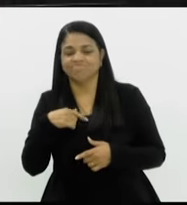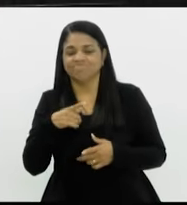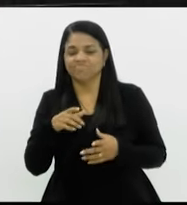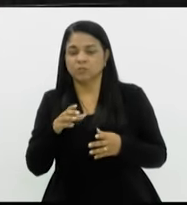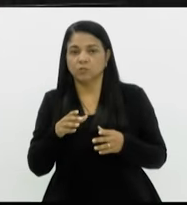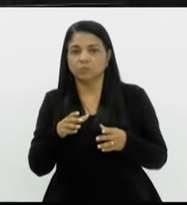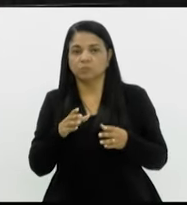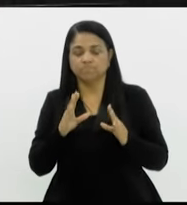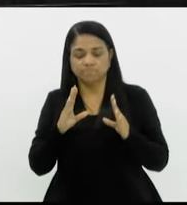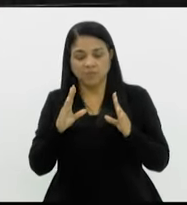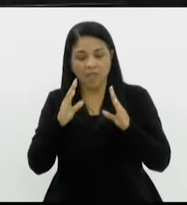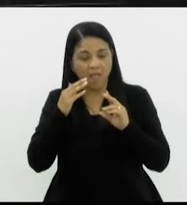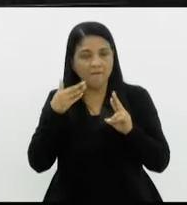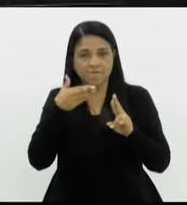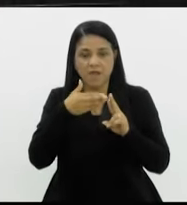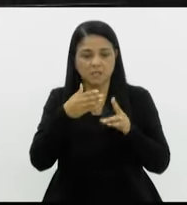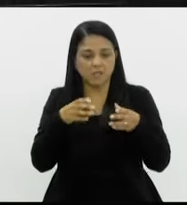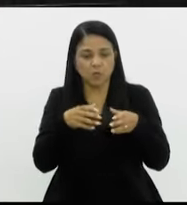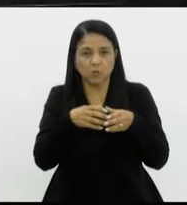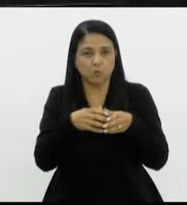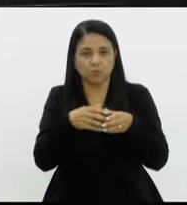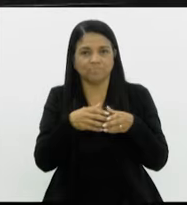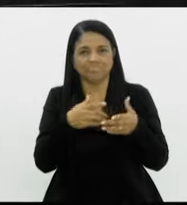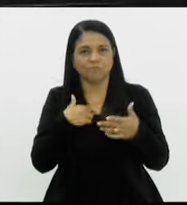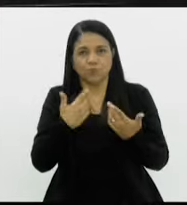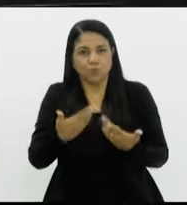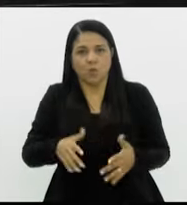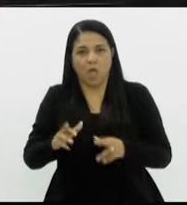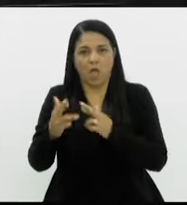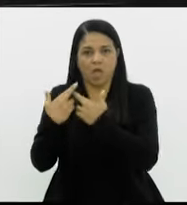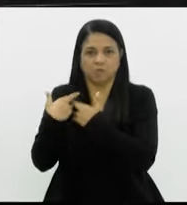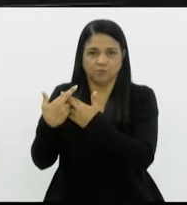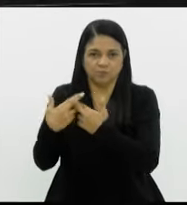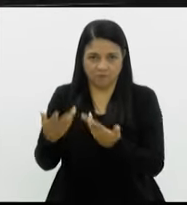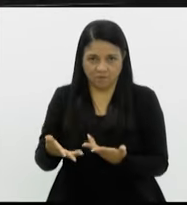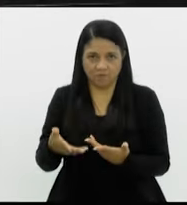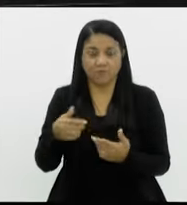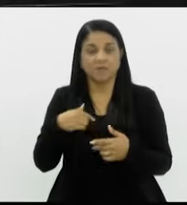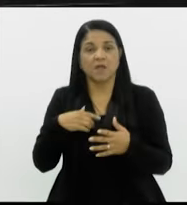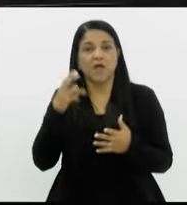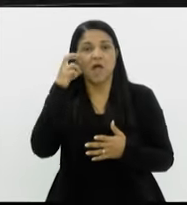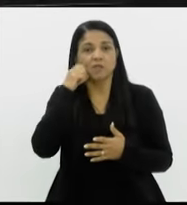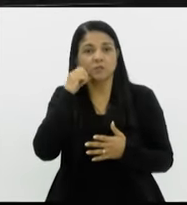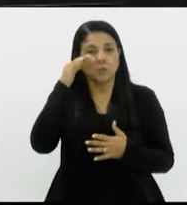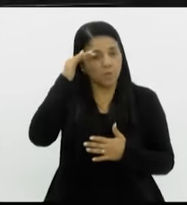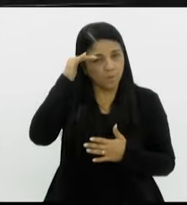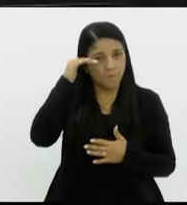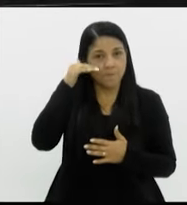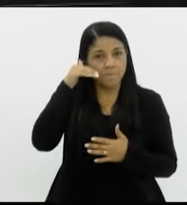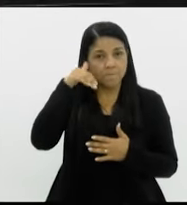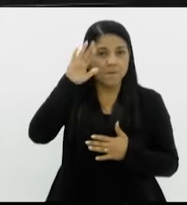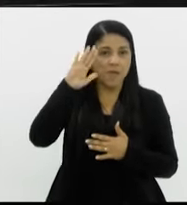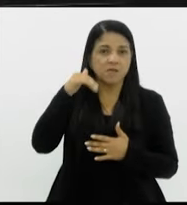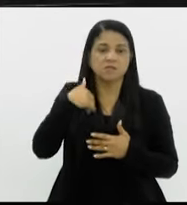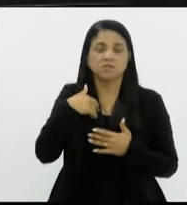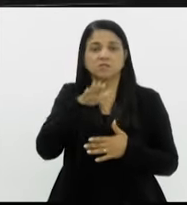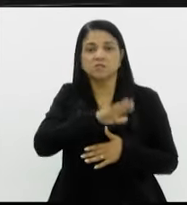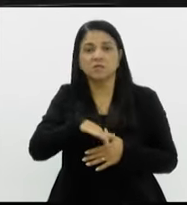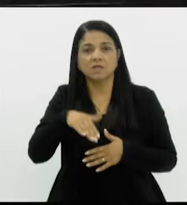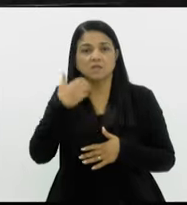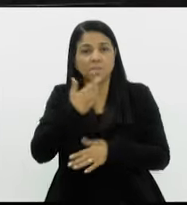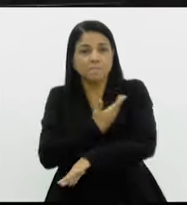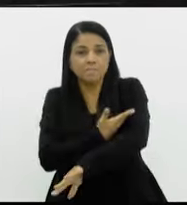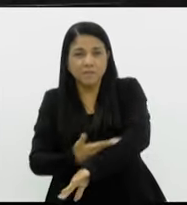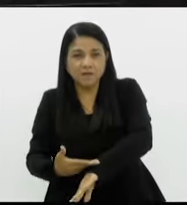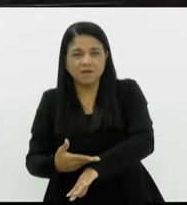possíveis responsáveis. Na verdade, há uma preferência da adoção de crianças brancas, e corrijo aqui o dado, eu falei de 0 a 2 anos,